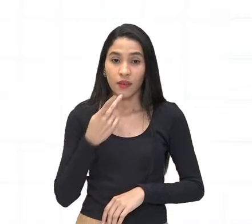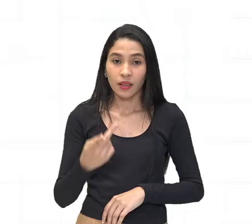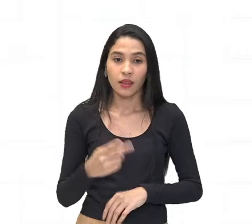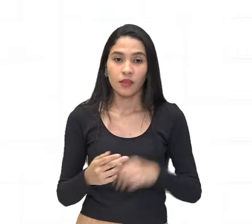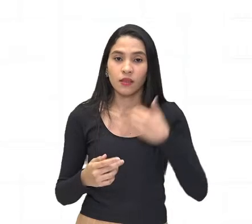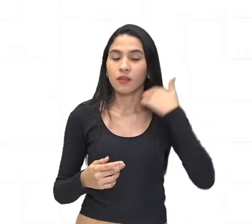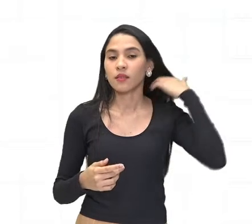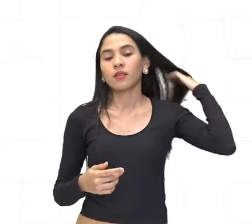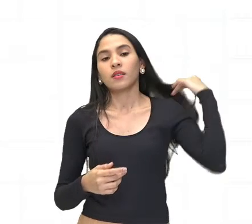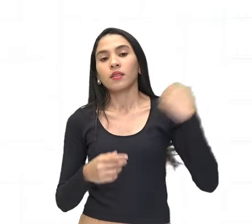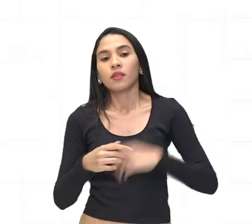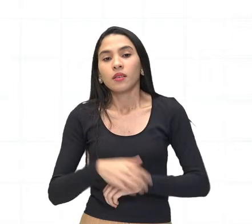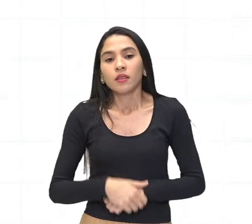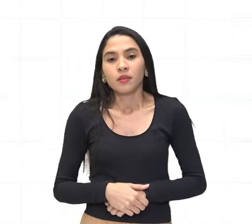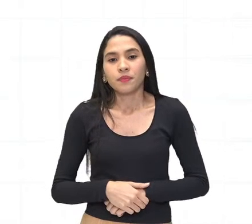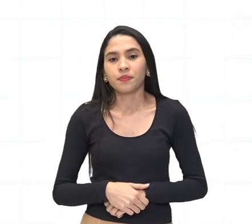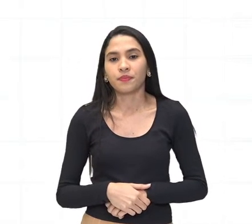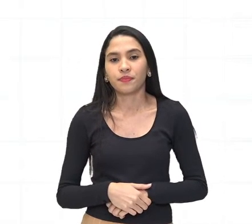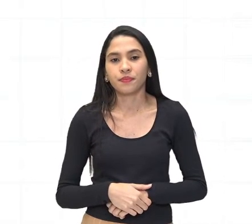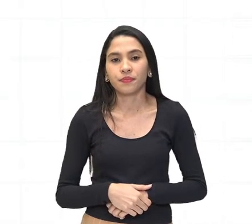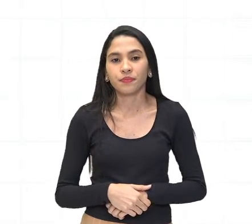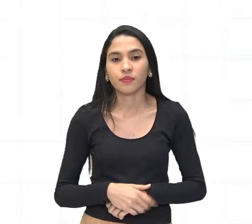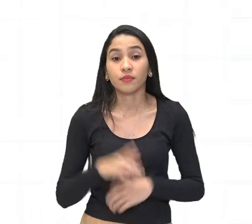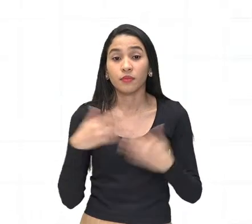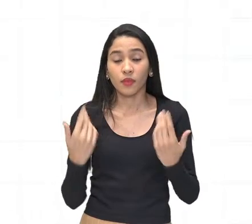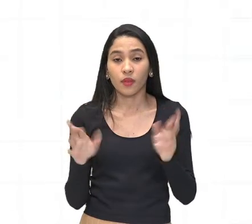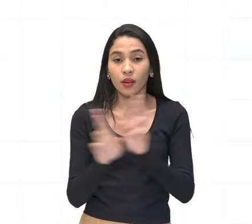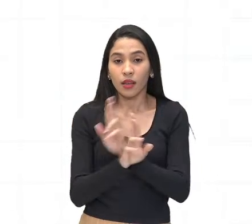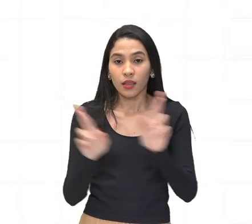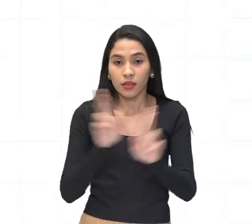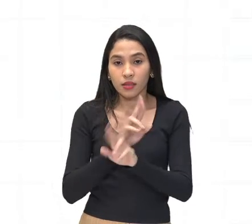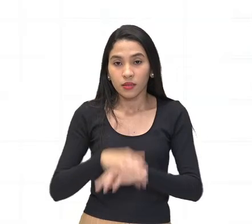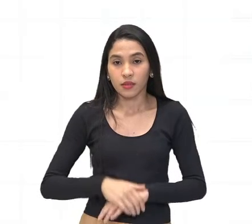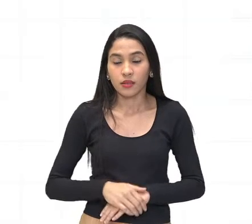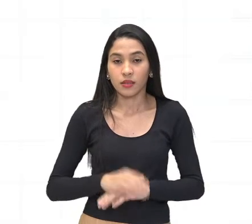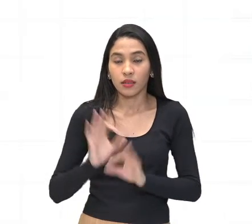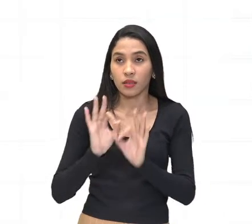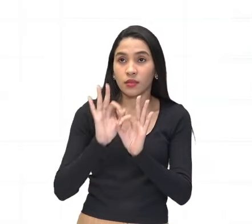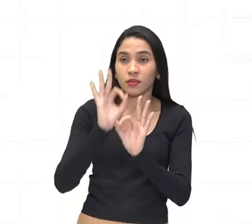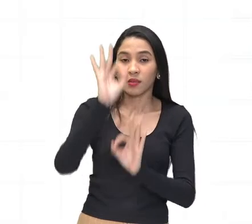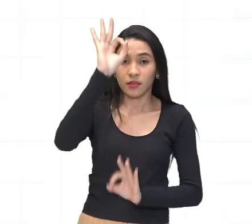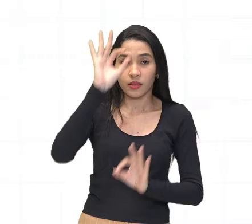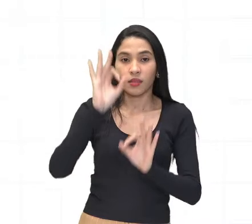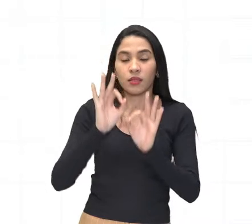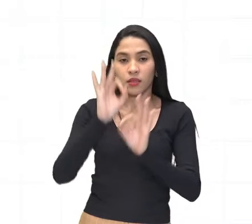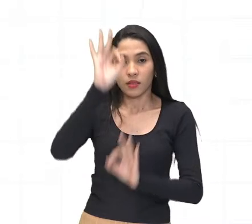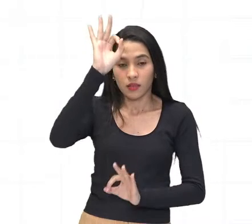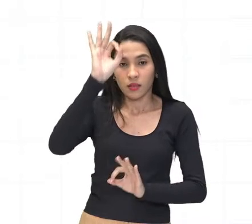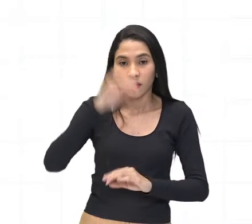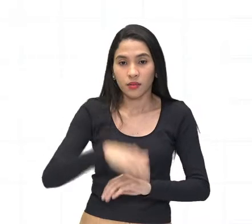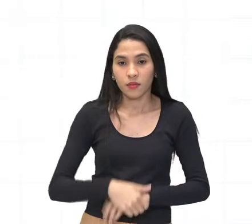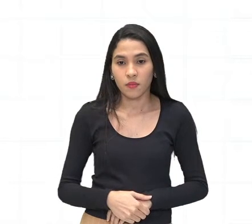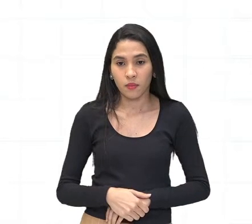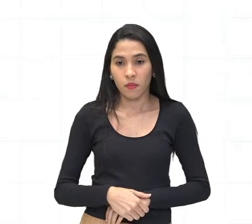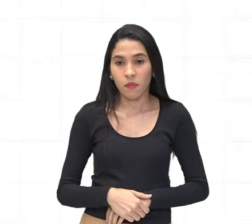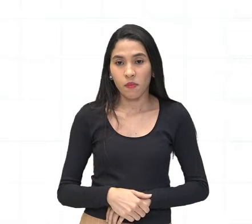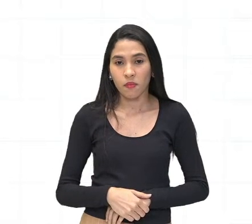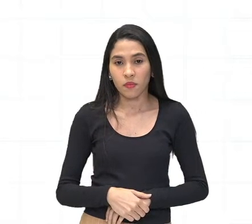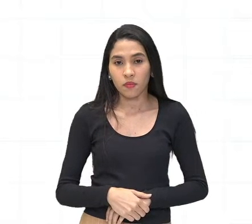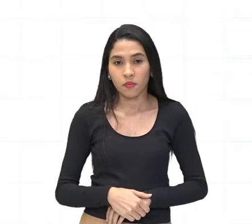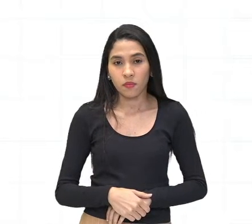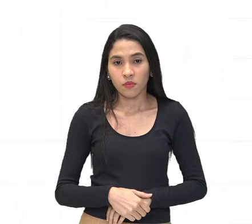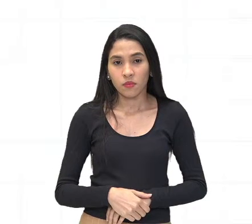do ar é com relação a altitudes diferentes, certo?